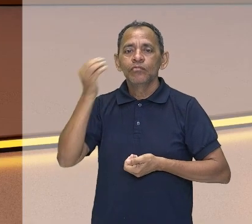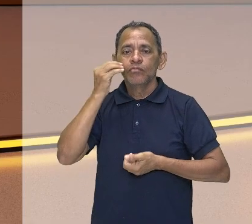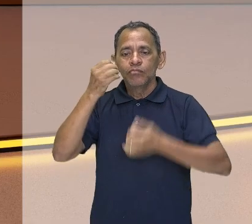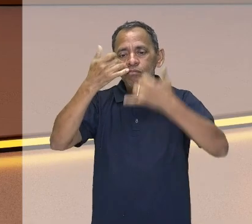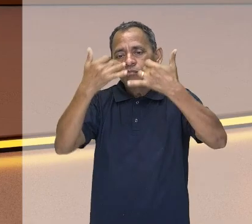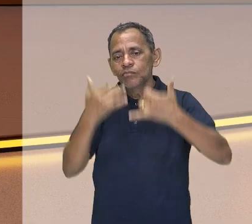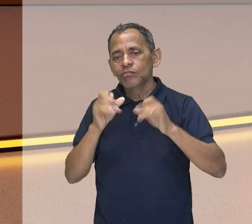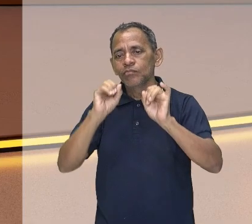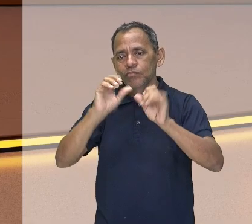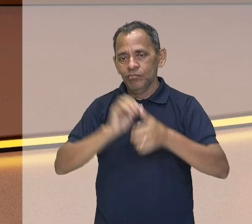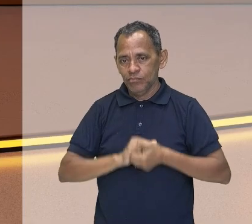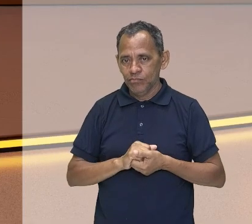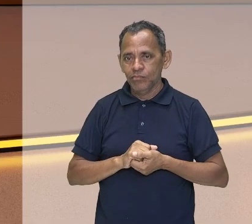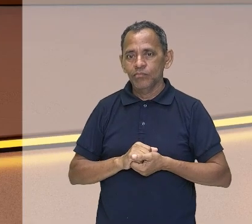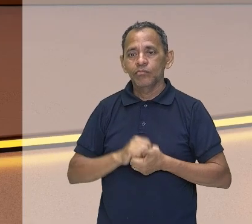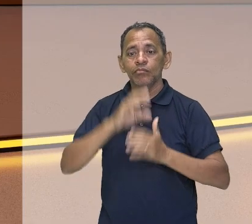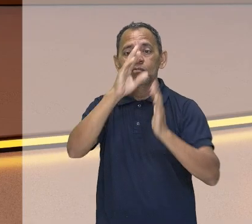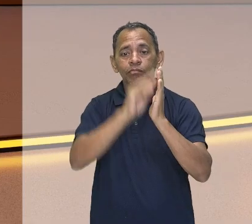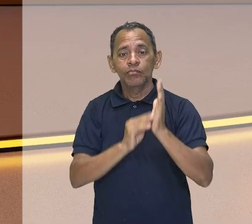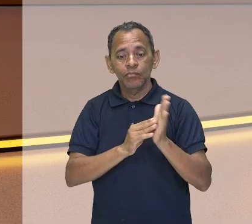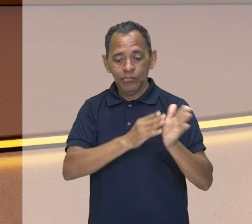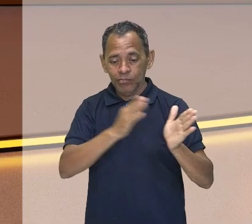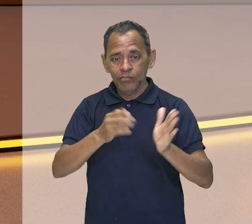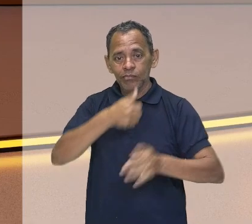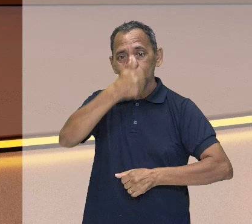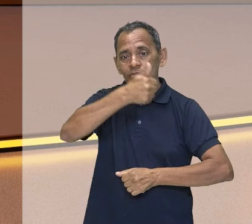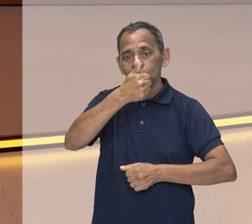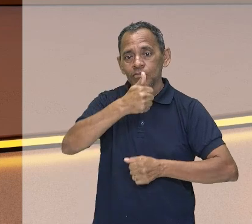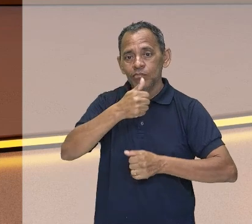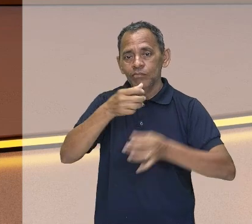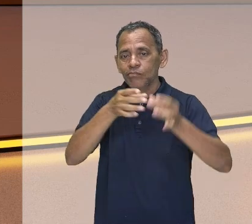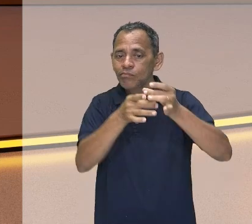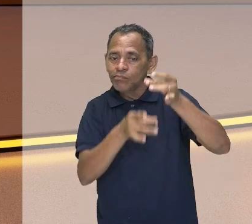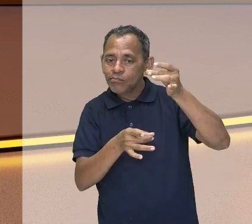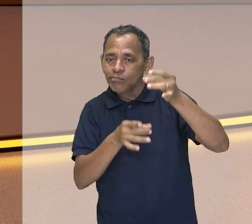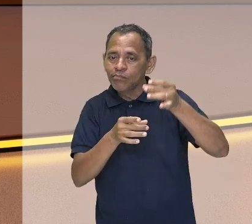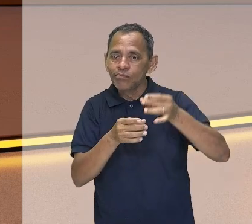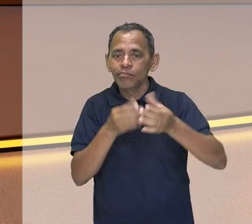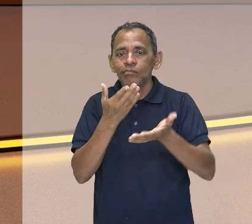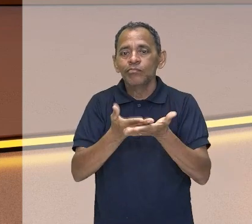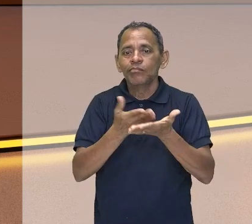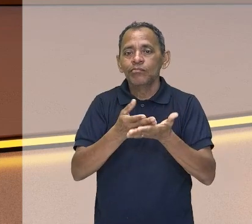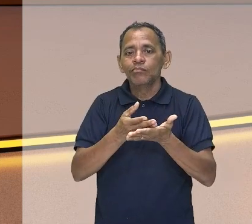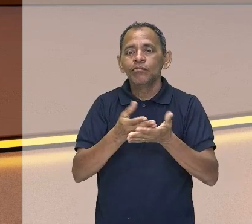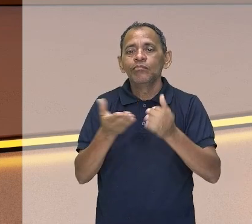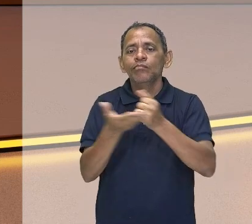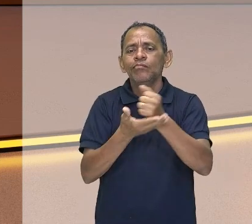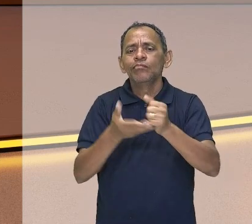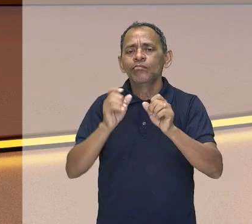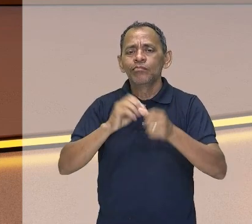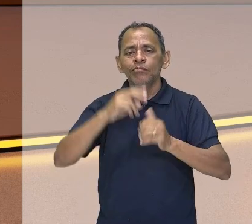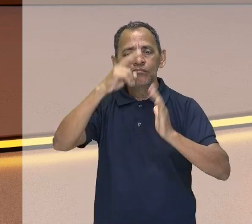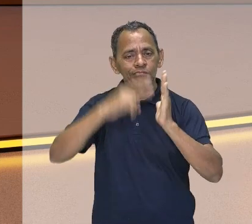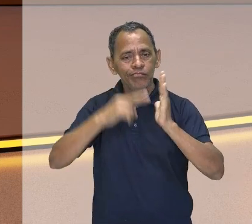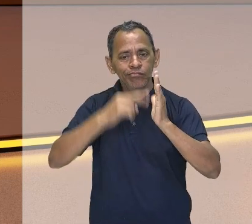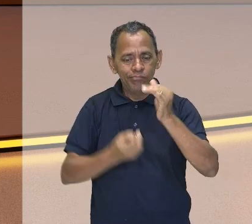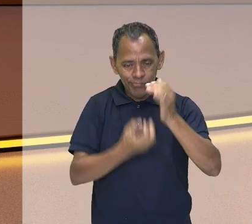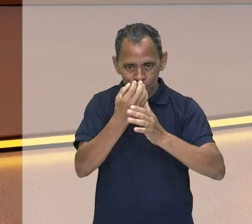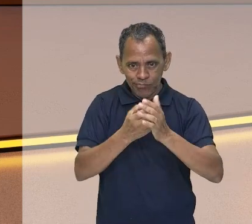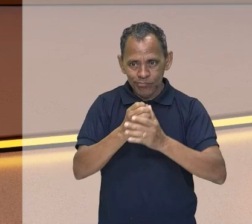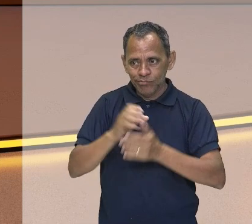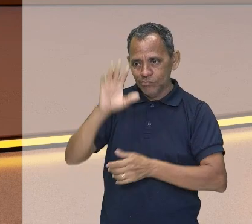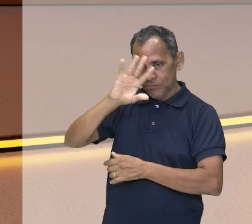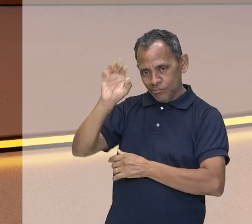um primeiro conteúdo que vai ser detalhado aqui durante esta aula, que é basicamente a leitura e elaboração de mapas. Então, a gente vai